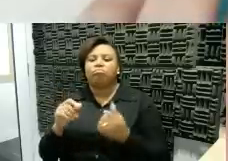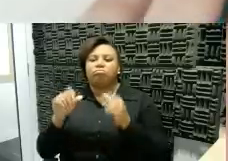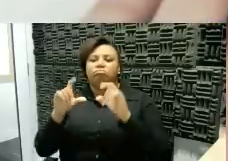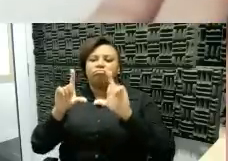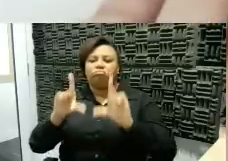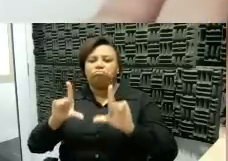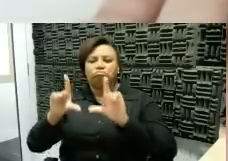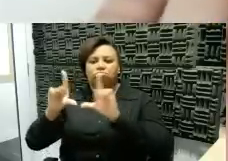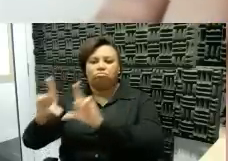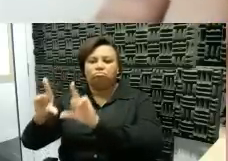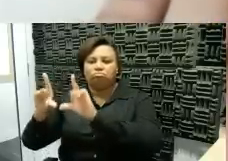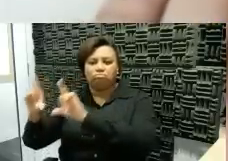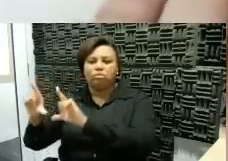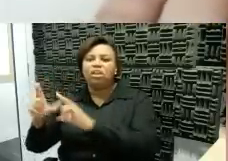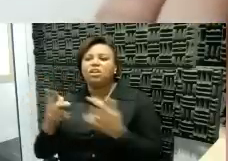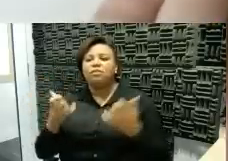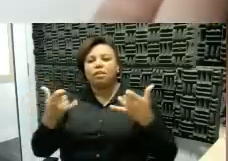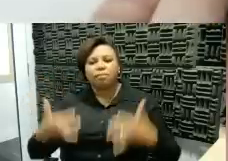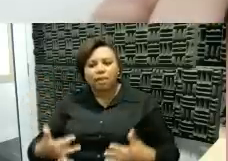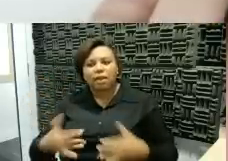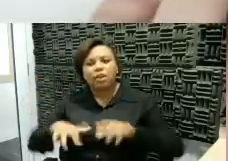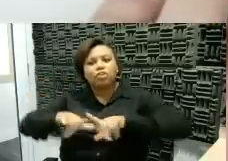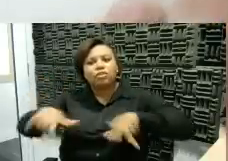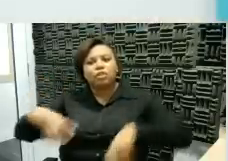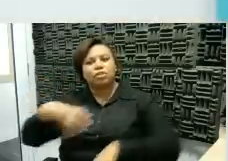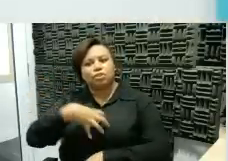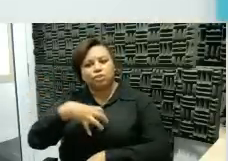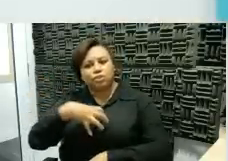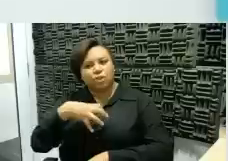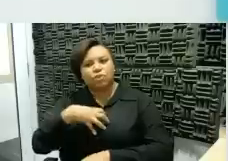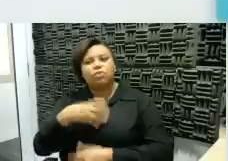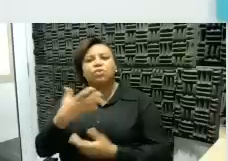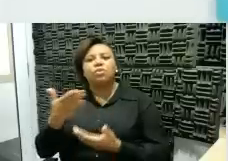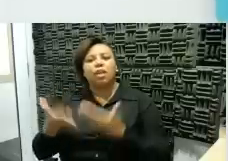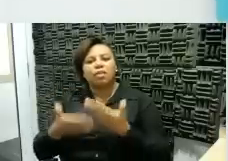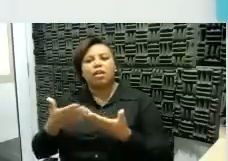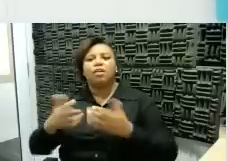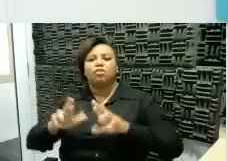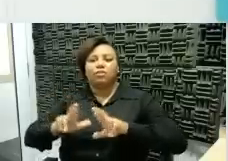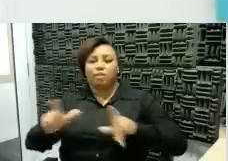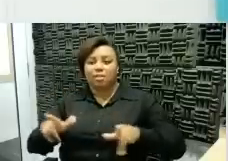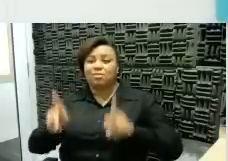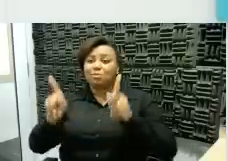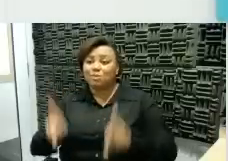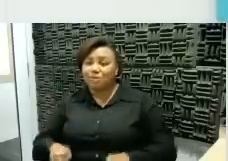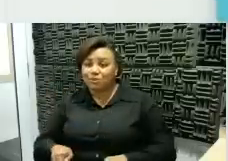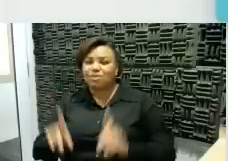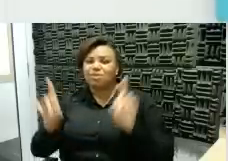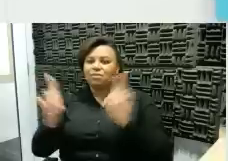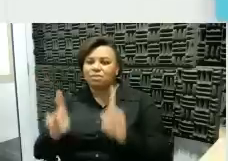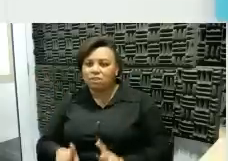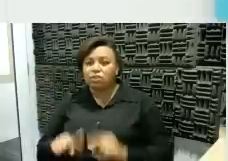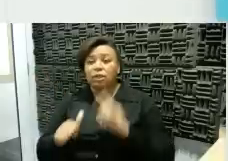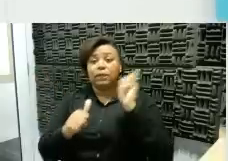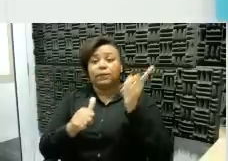diferentes formas da gente lidar com as diferenças com as pessoas com deficiência na primeira Eu tenho pessoas